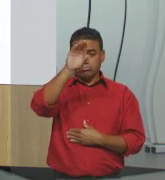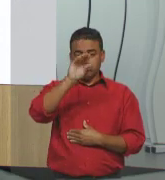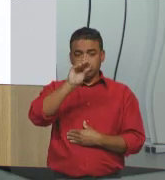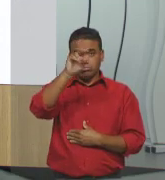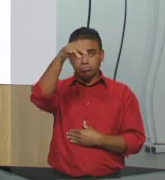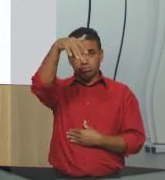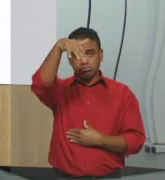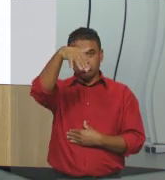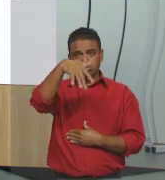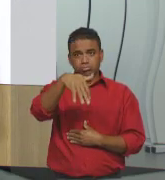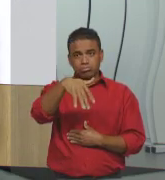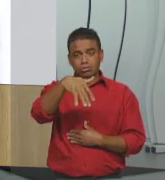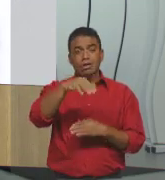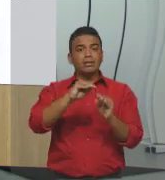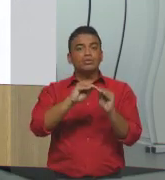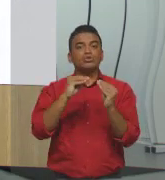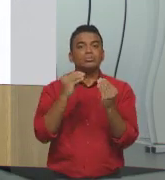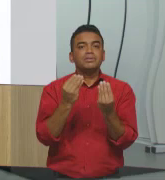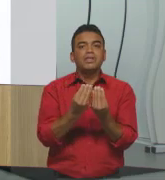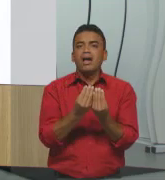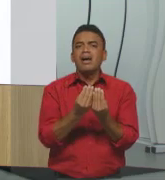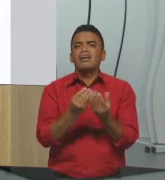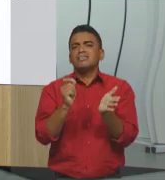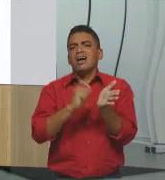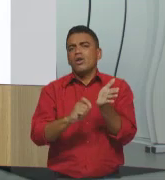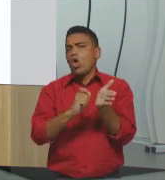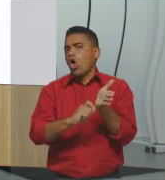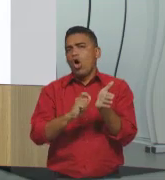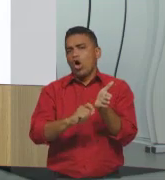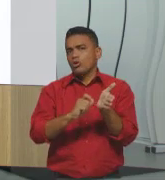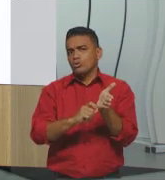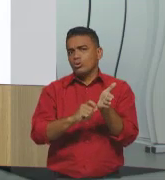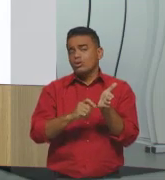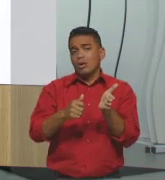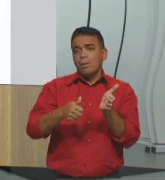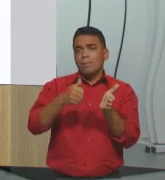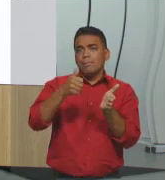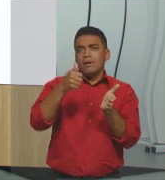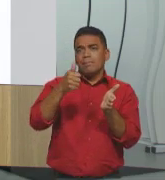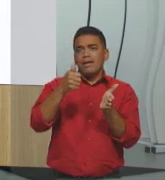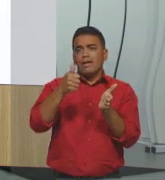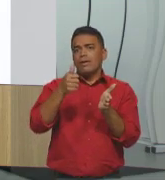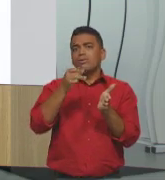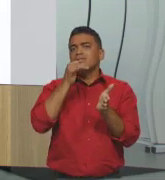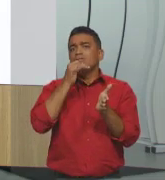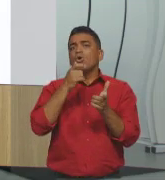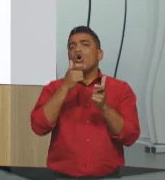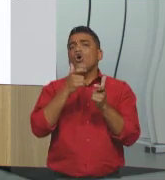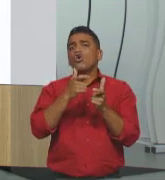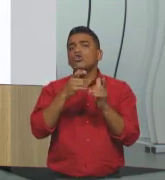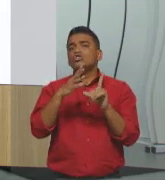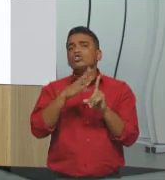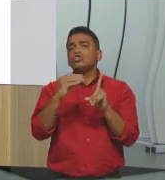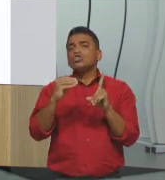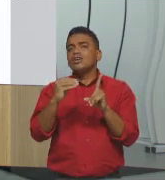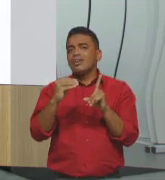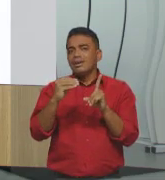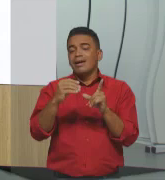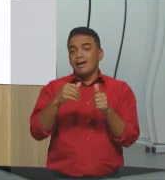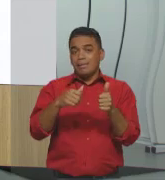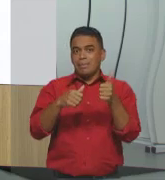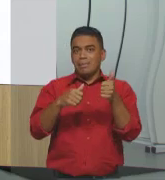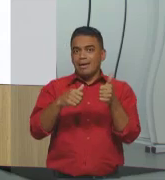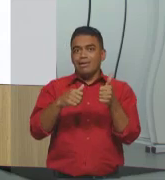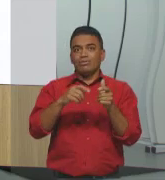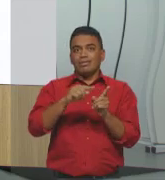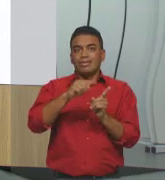as substâncias e anoto. Sempre nesse primeiro canto aqui é a minha fita molde, que eu já sei o padrão dela e o tamanho como